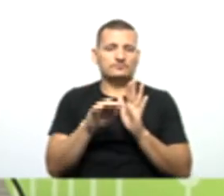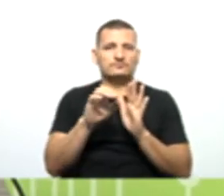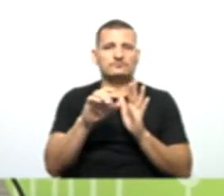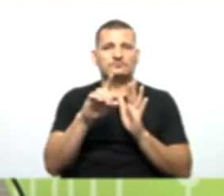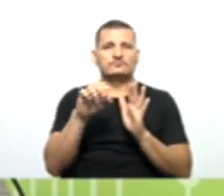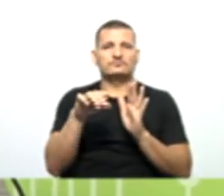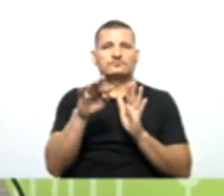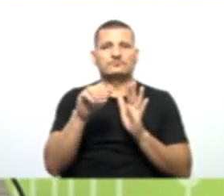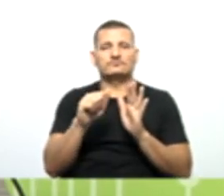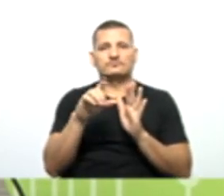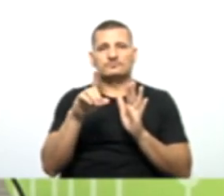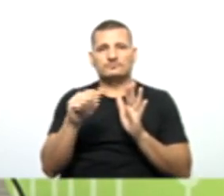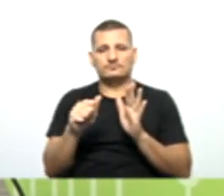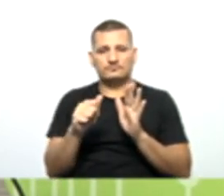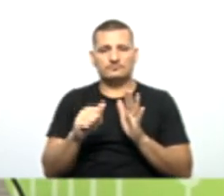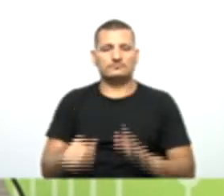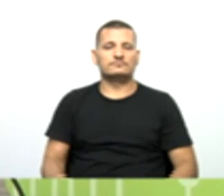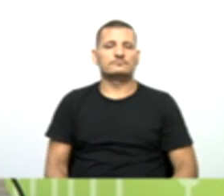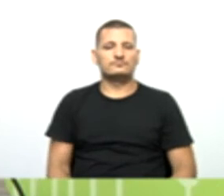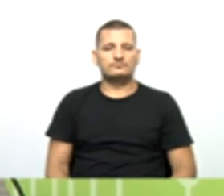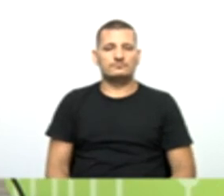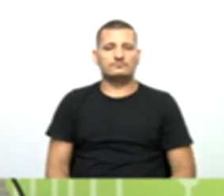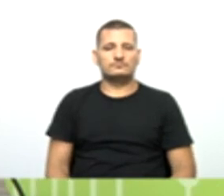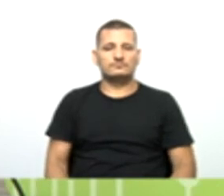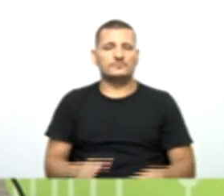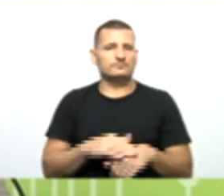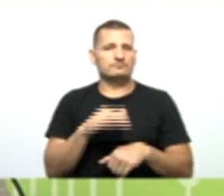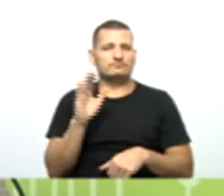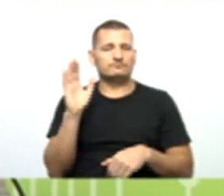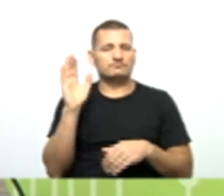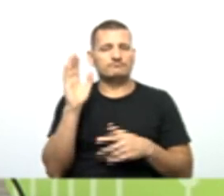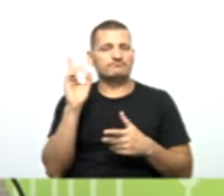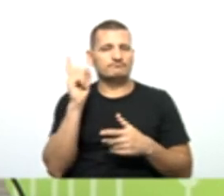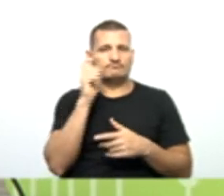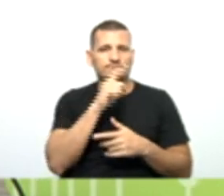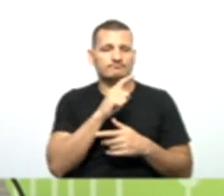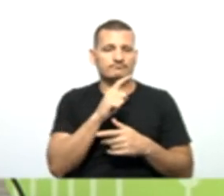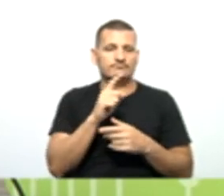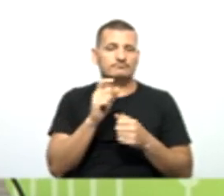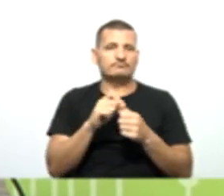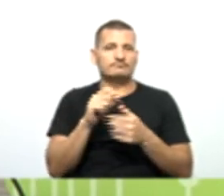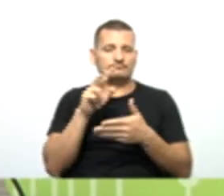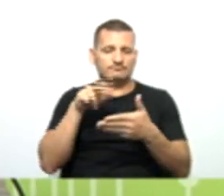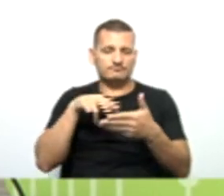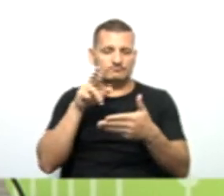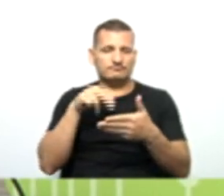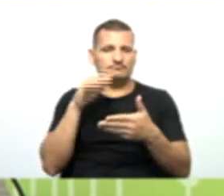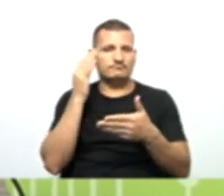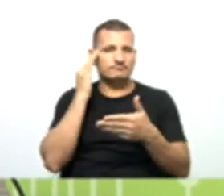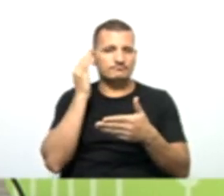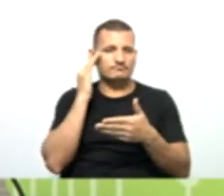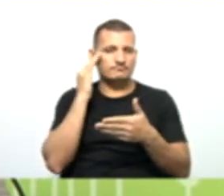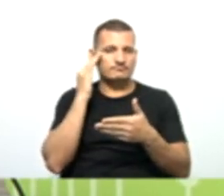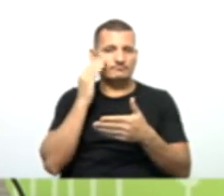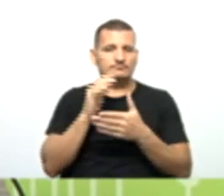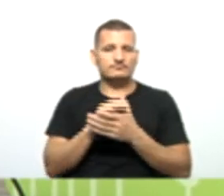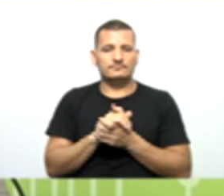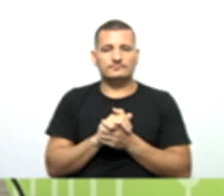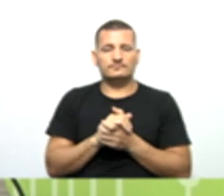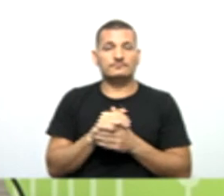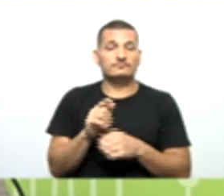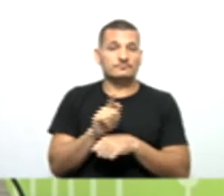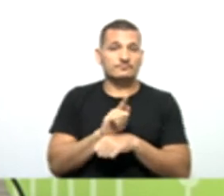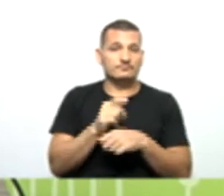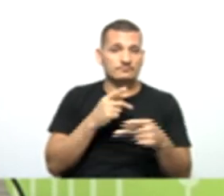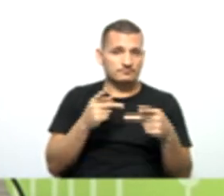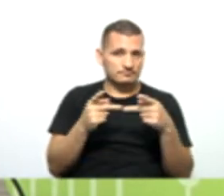o meu desenho apresentado em texto. É muito mais complexo de você fazer a leitura, de você entender. Geralmente são os gerentes de